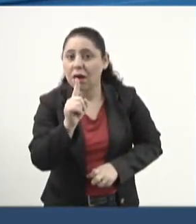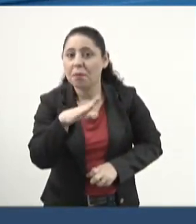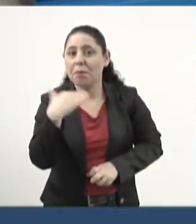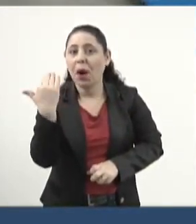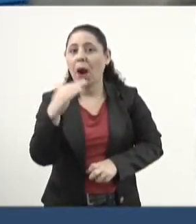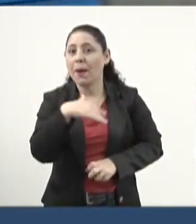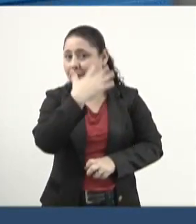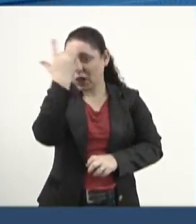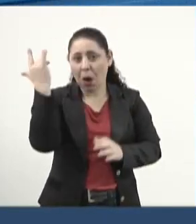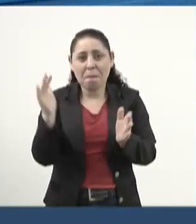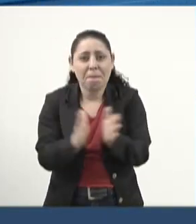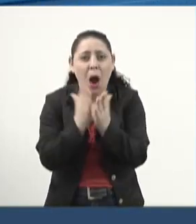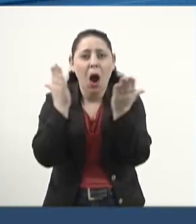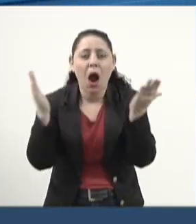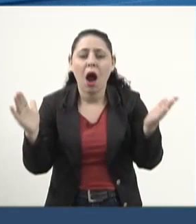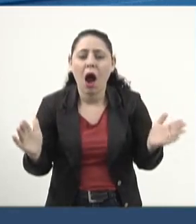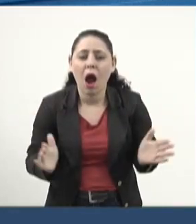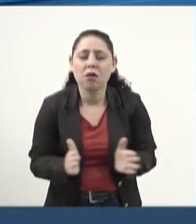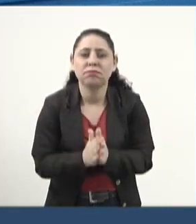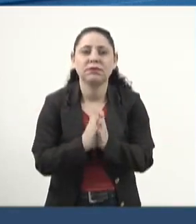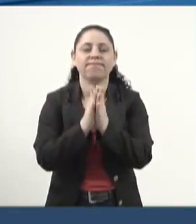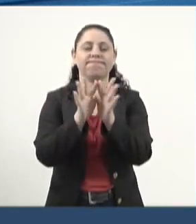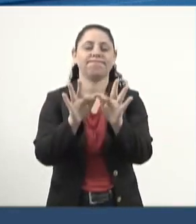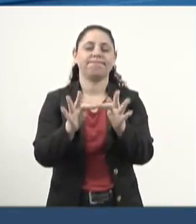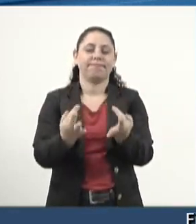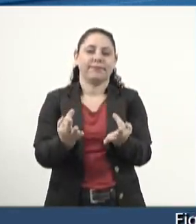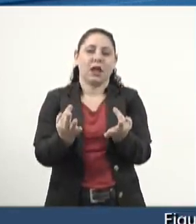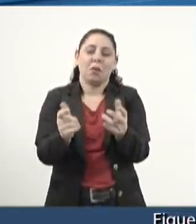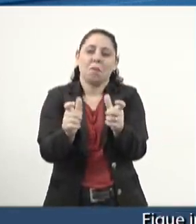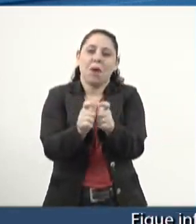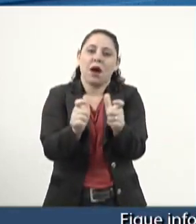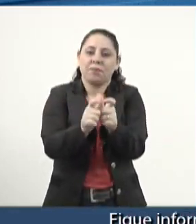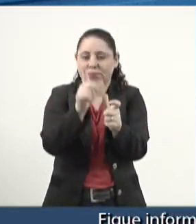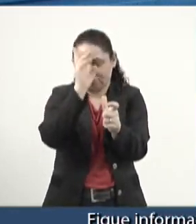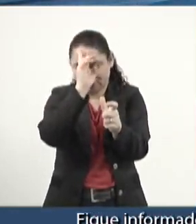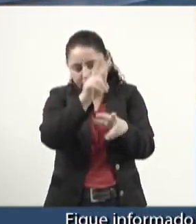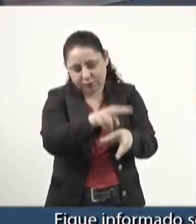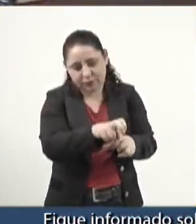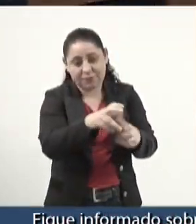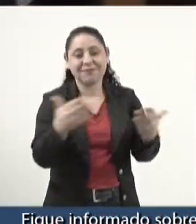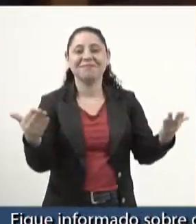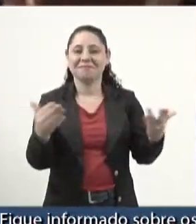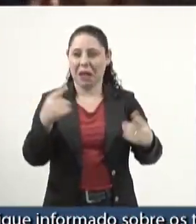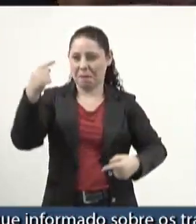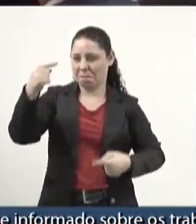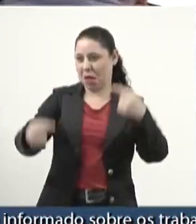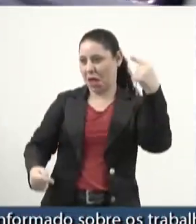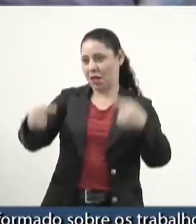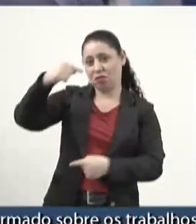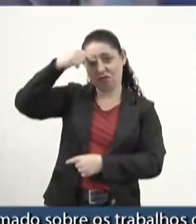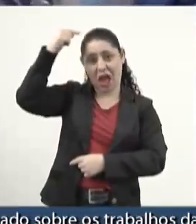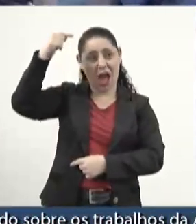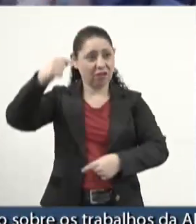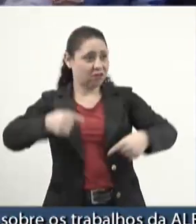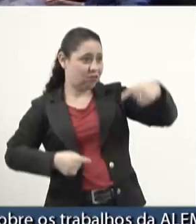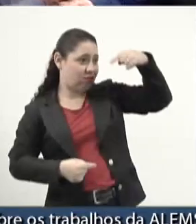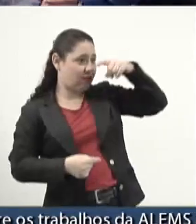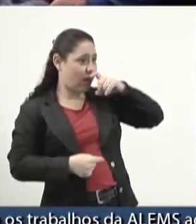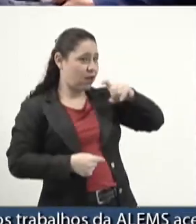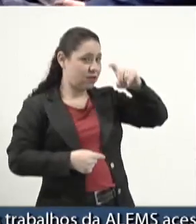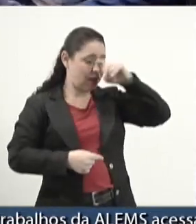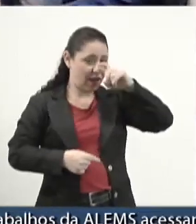foi pessoas pobres, simples e pequenos produtores rurais. Hoje aqui é a briga do